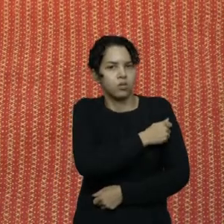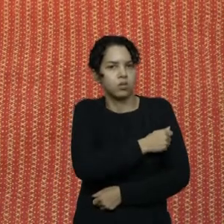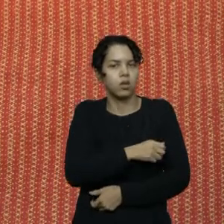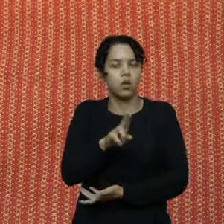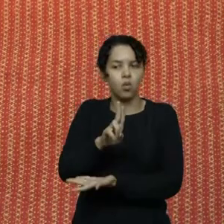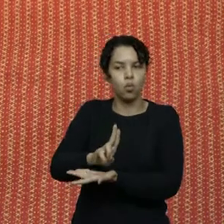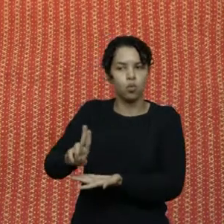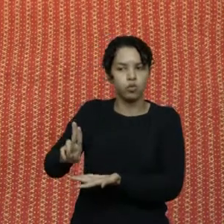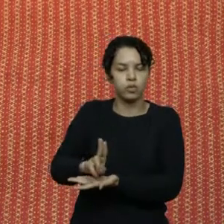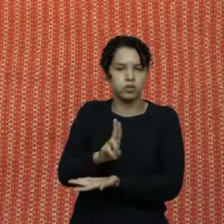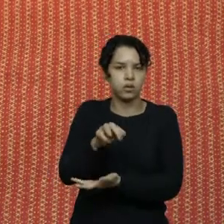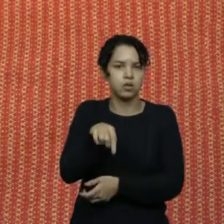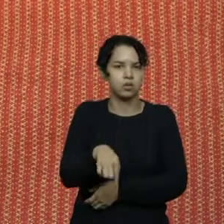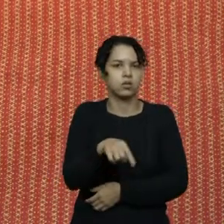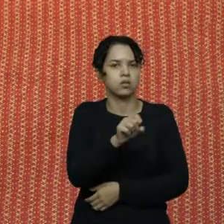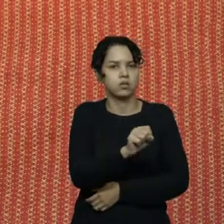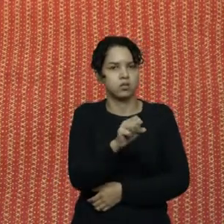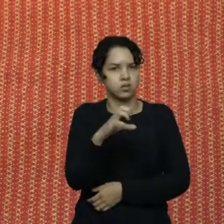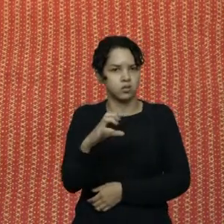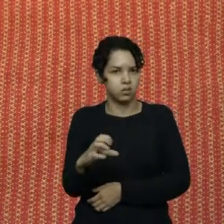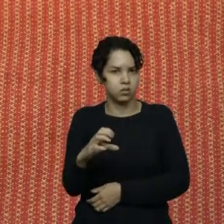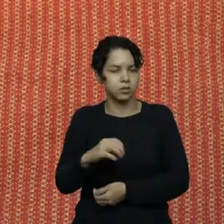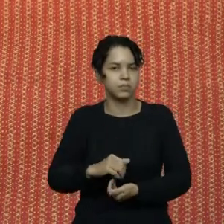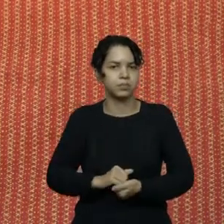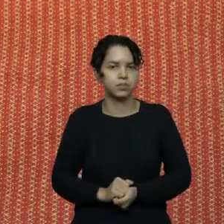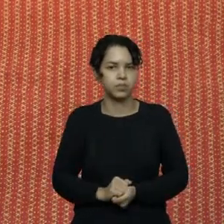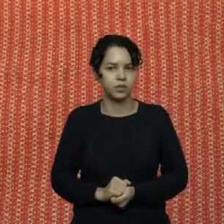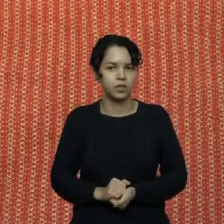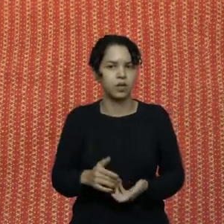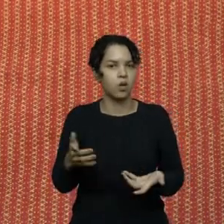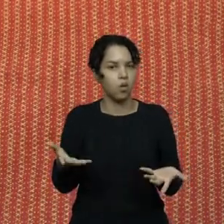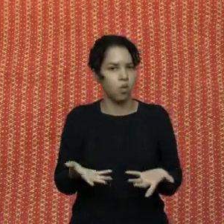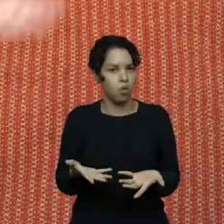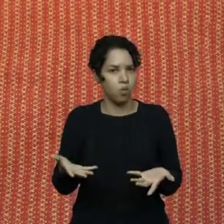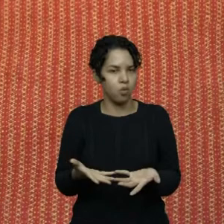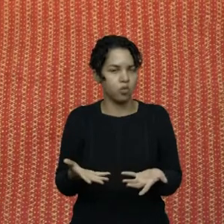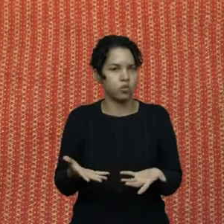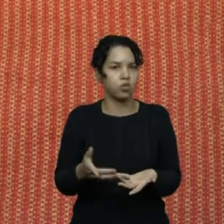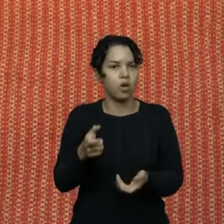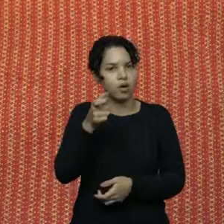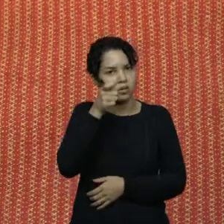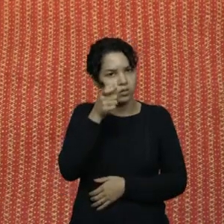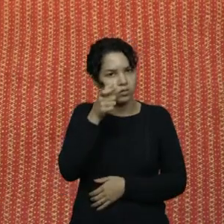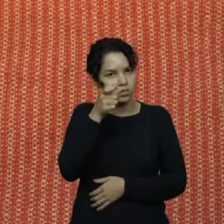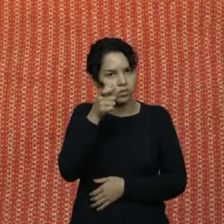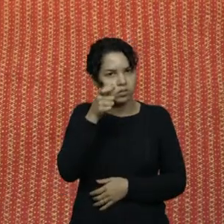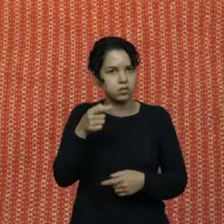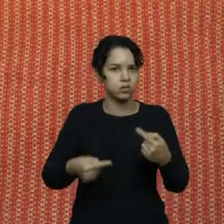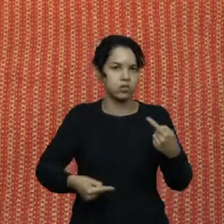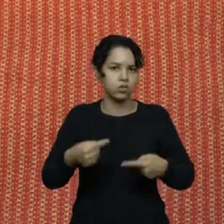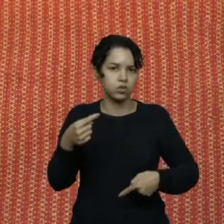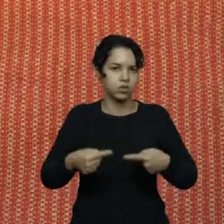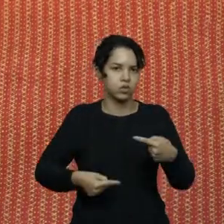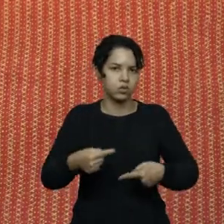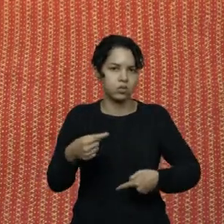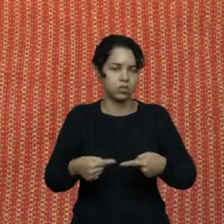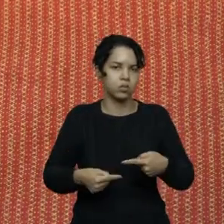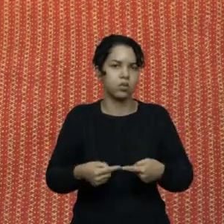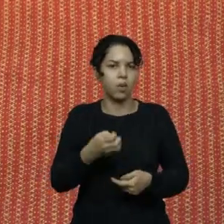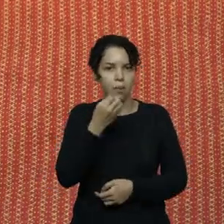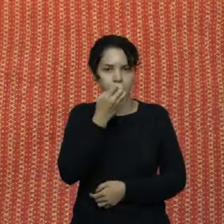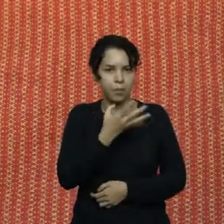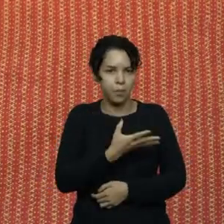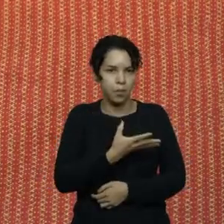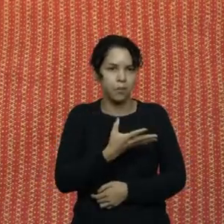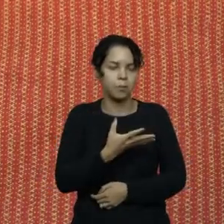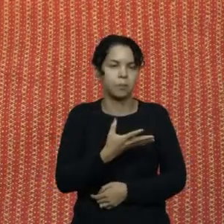e ver cidades de Santa Catarina e questão hoje aqui assistindo esse debate e é bom